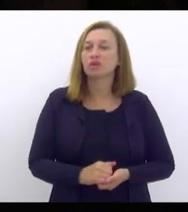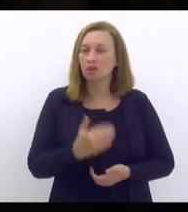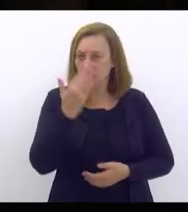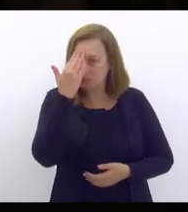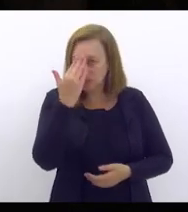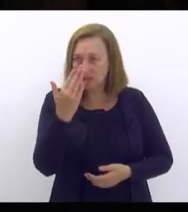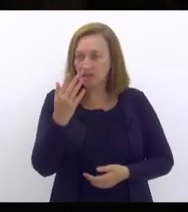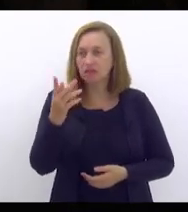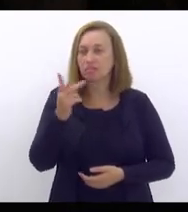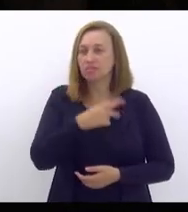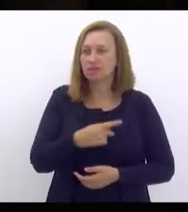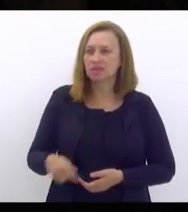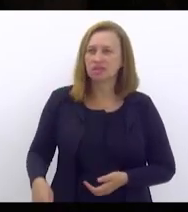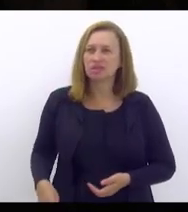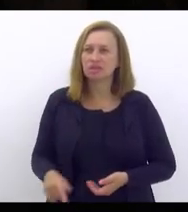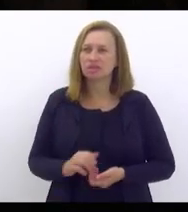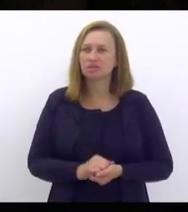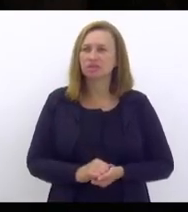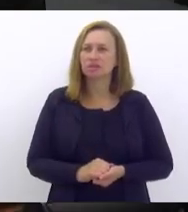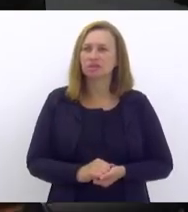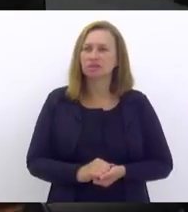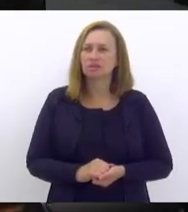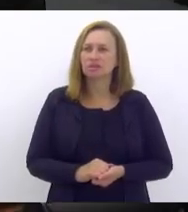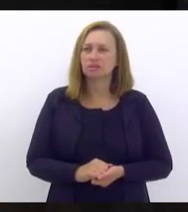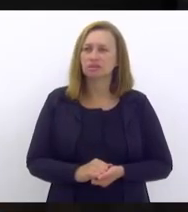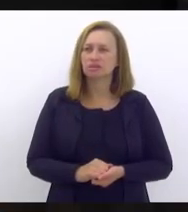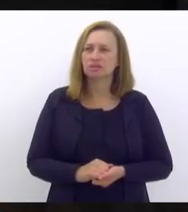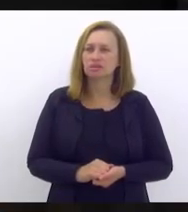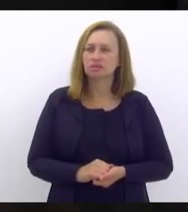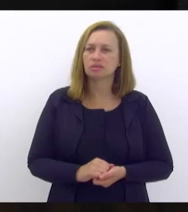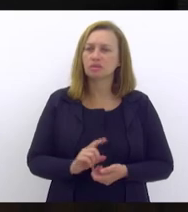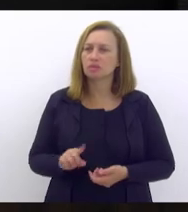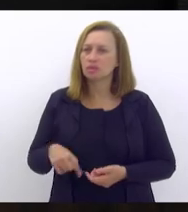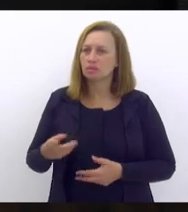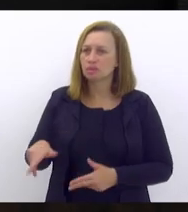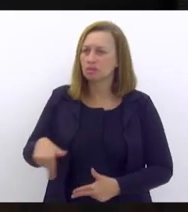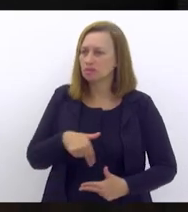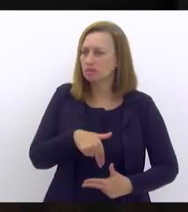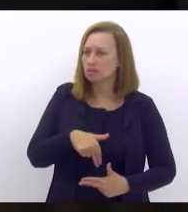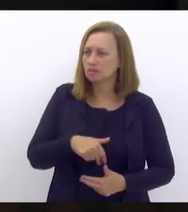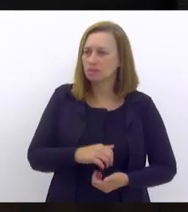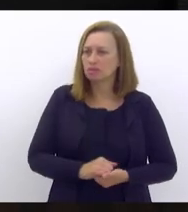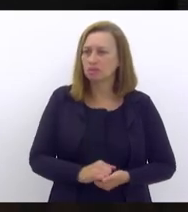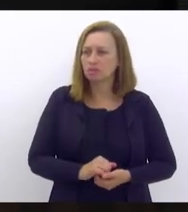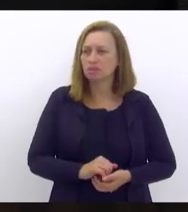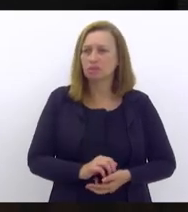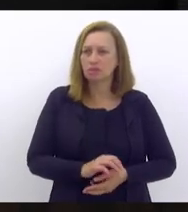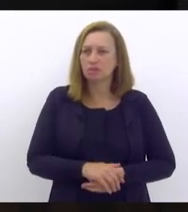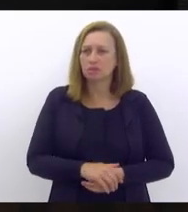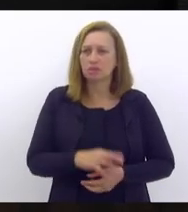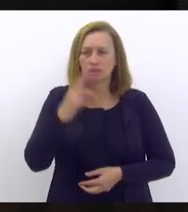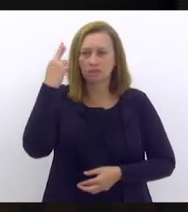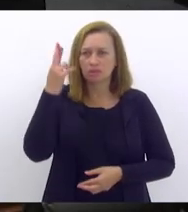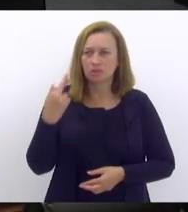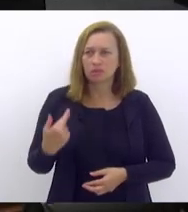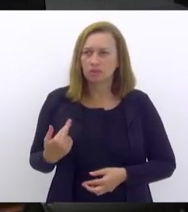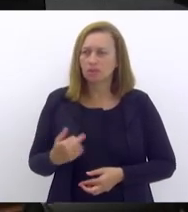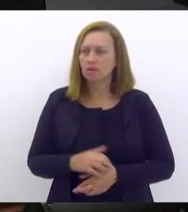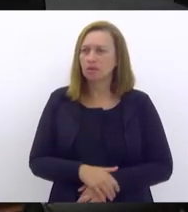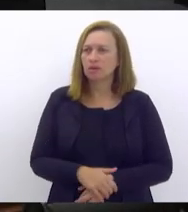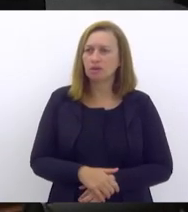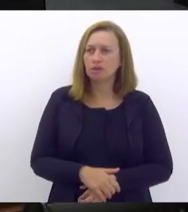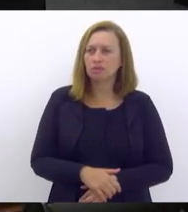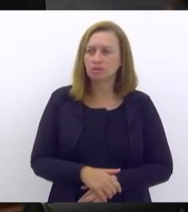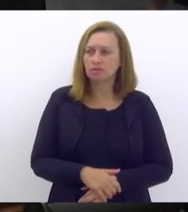Muito obrigada, presidente. Próxima oradora inscrita, deputada Renata Souza.